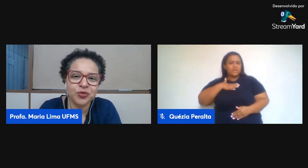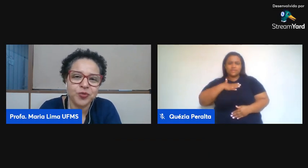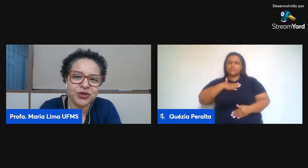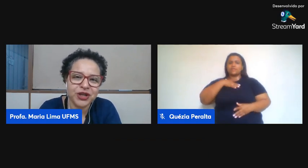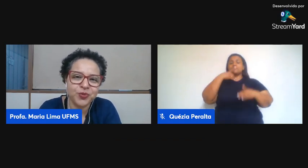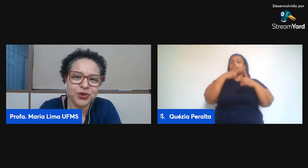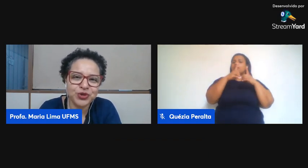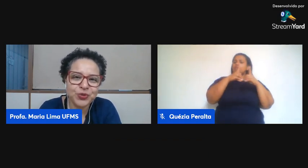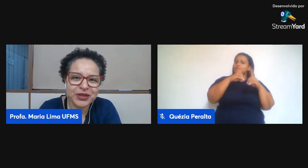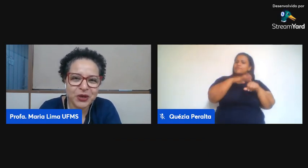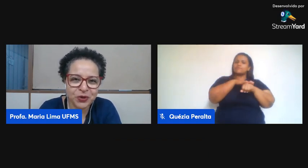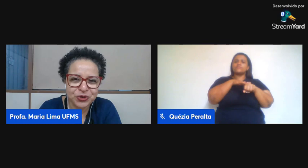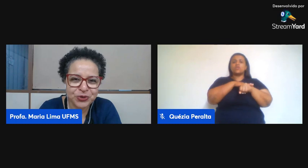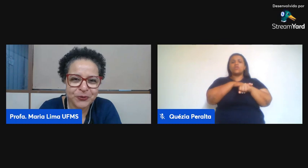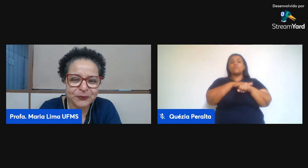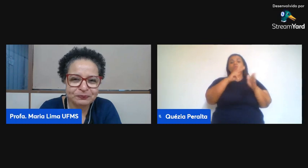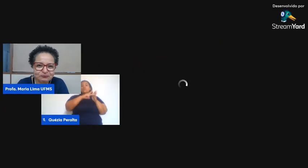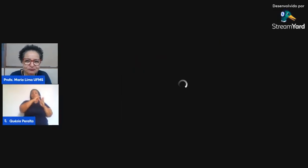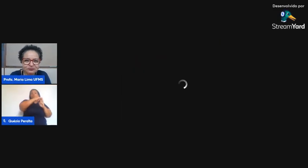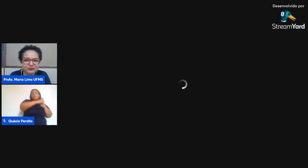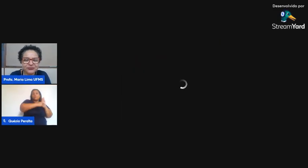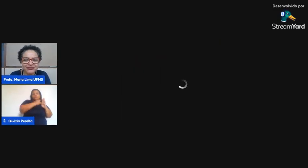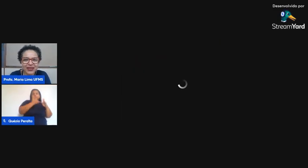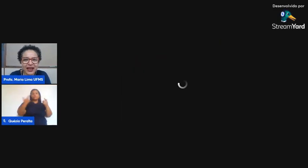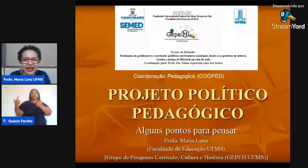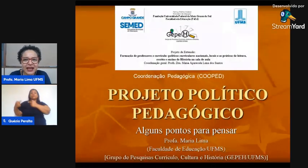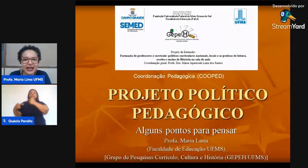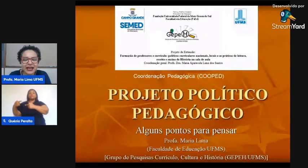vocês sobre o projeto político-pedagógico.